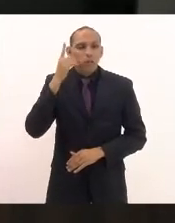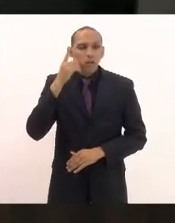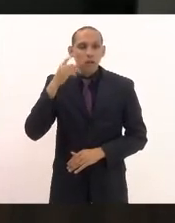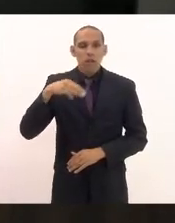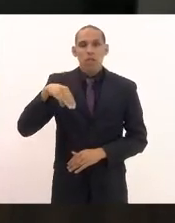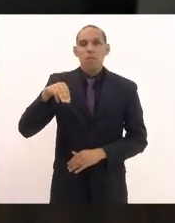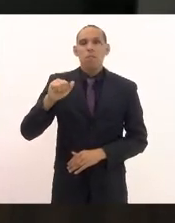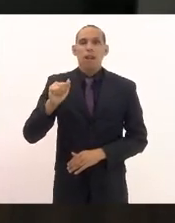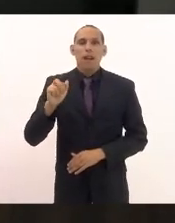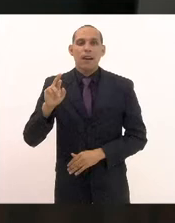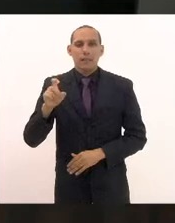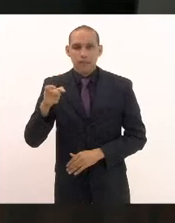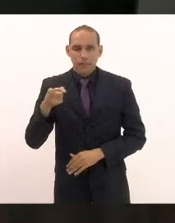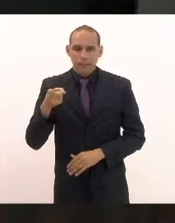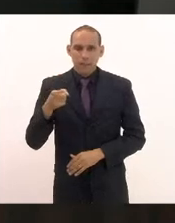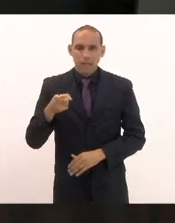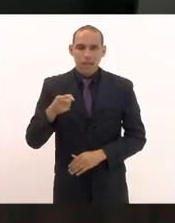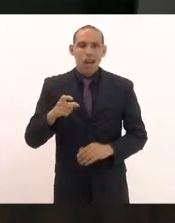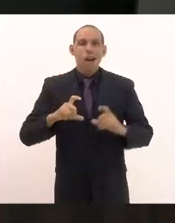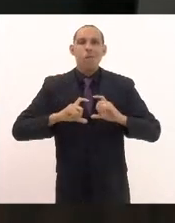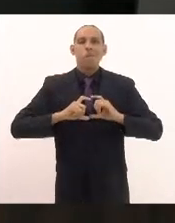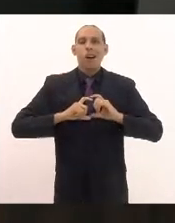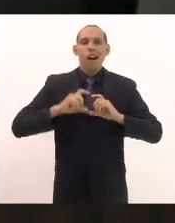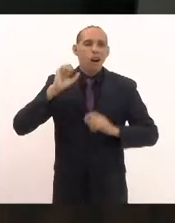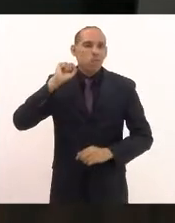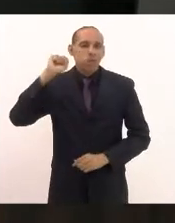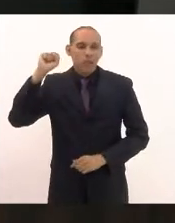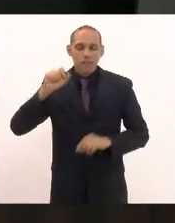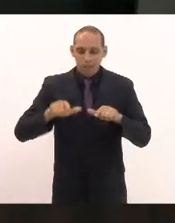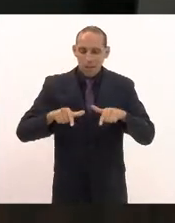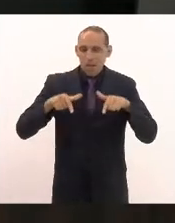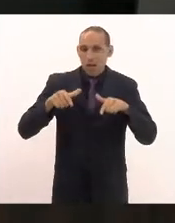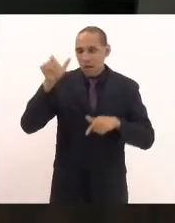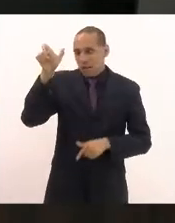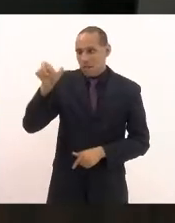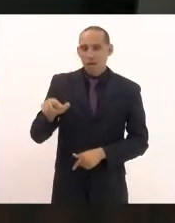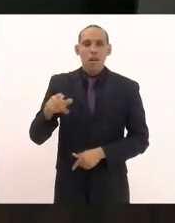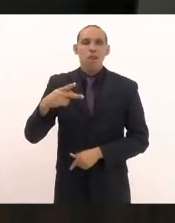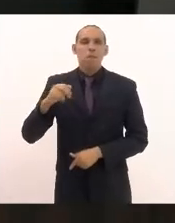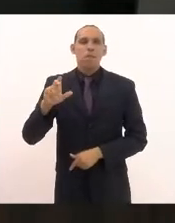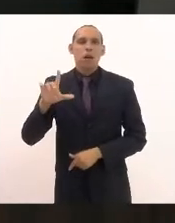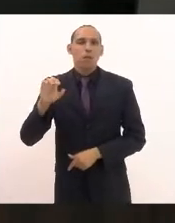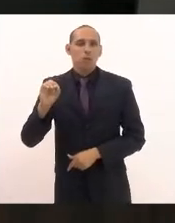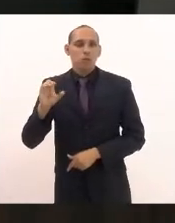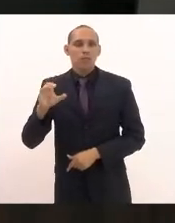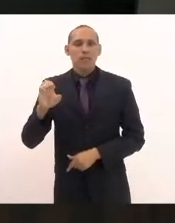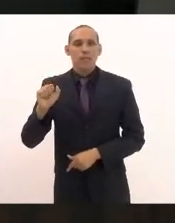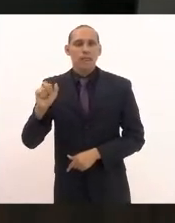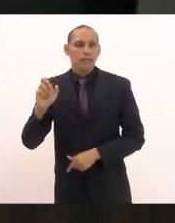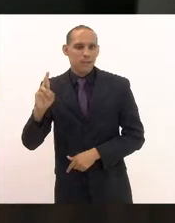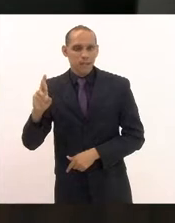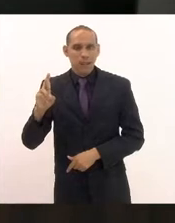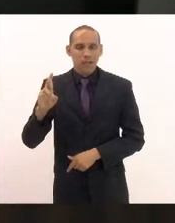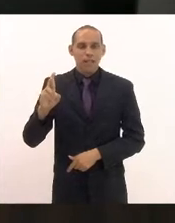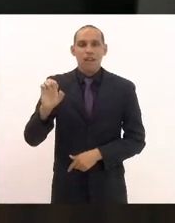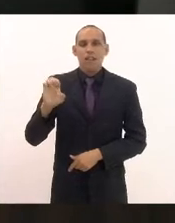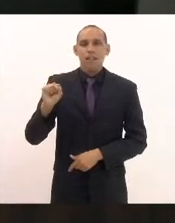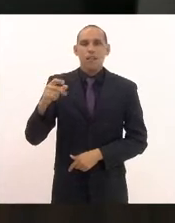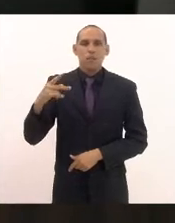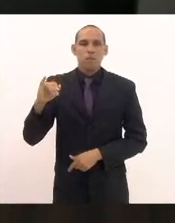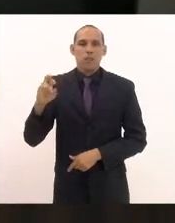Lemos, que concede medalha a Tiradentes e o respectivo diploma ao senhor Paulo César Espírito Santo da Silva, gestor